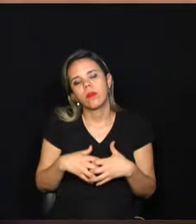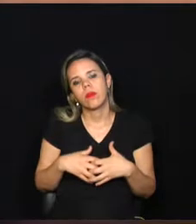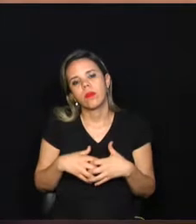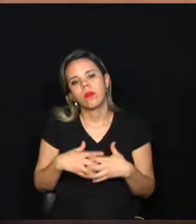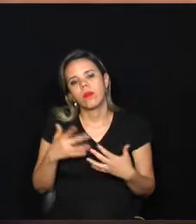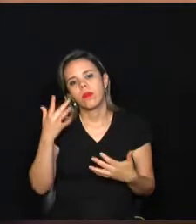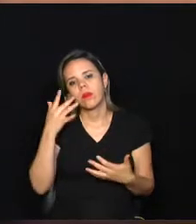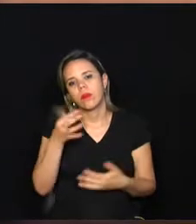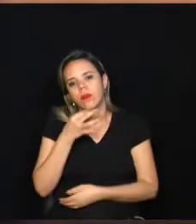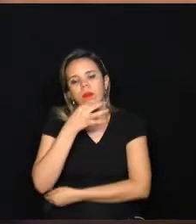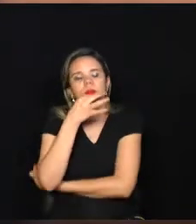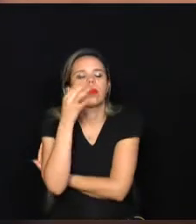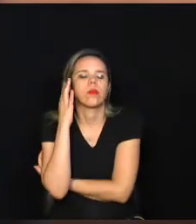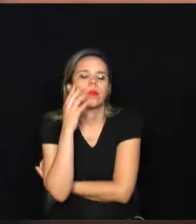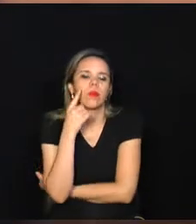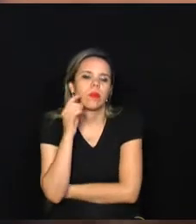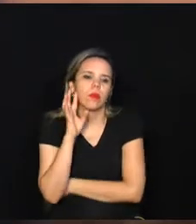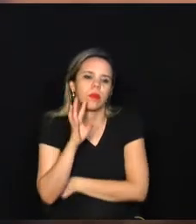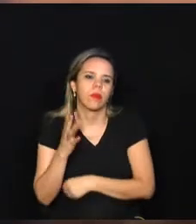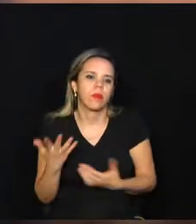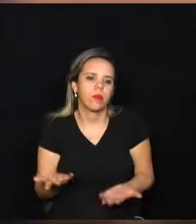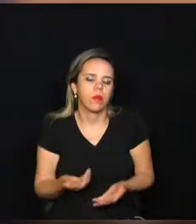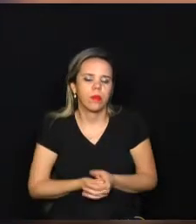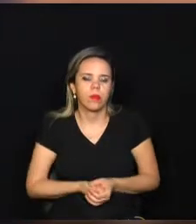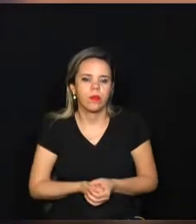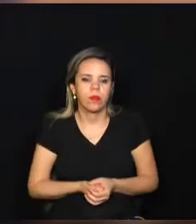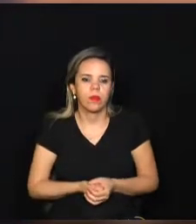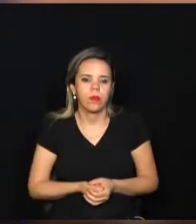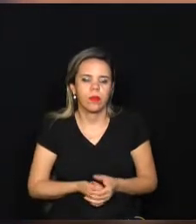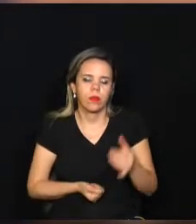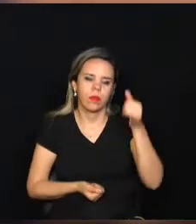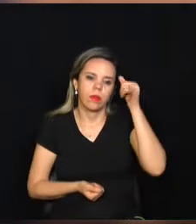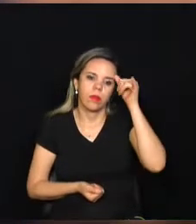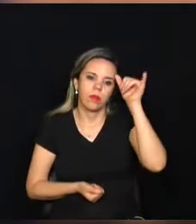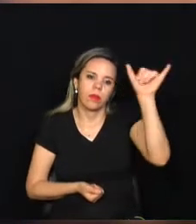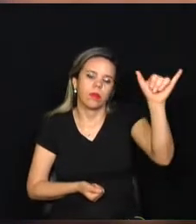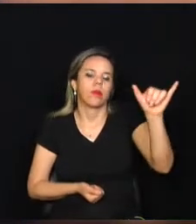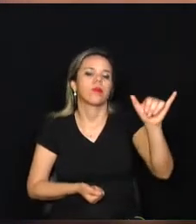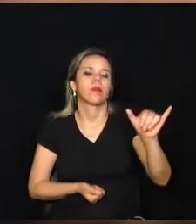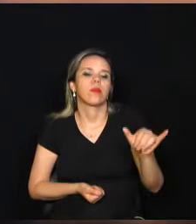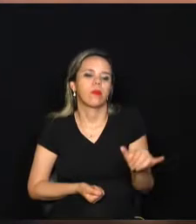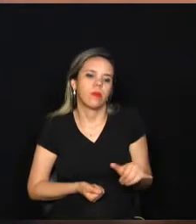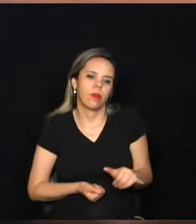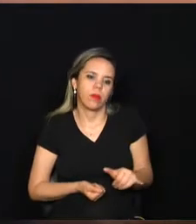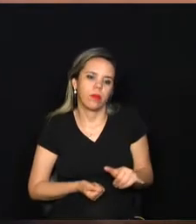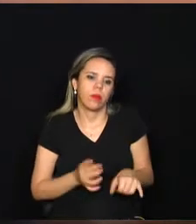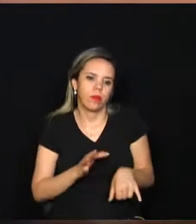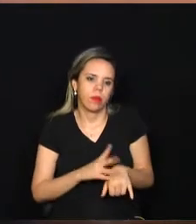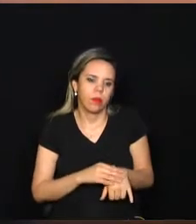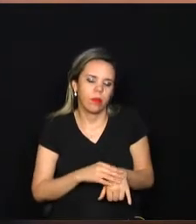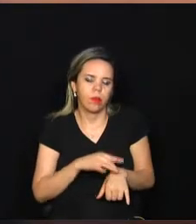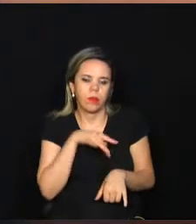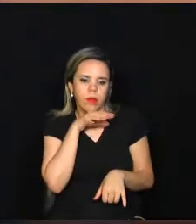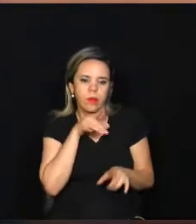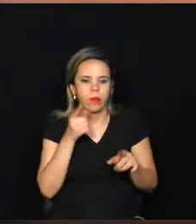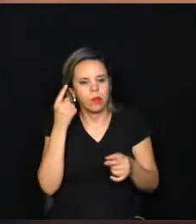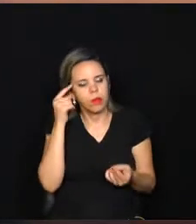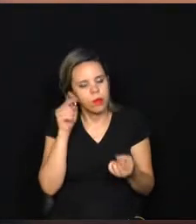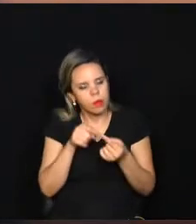eu particularmente achei muito interessante, que é a prevenção, né? Até foi citado. Não, a nossa ideia é